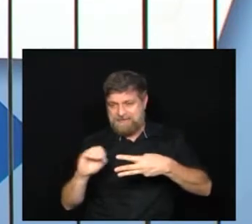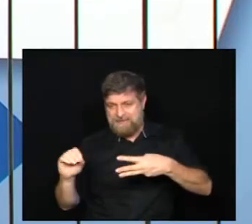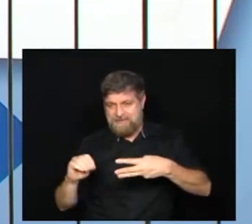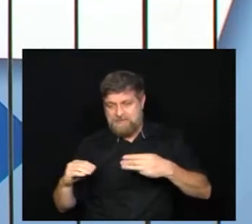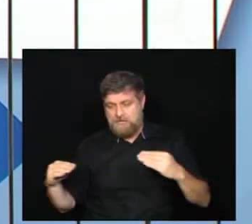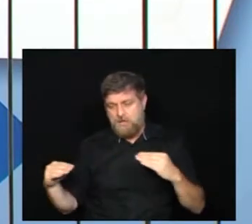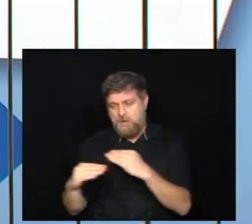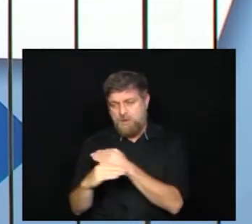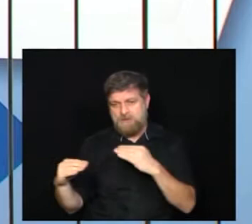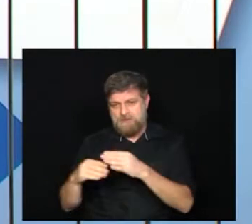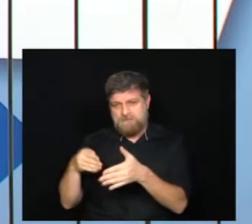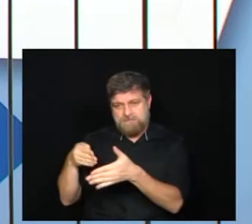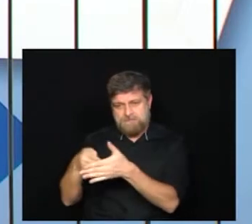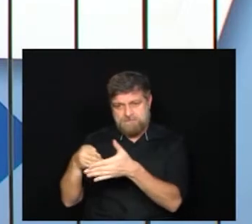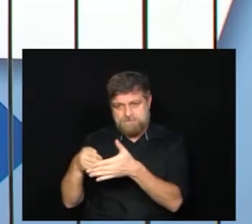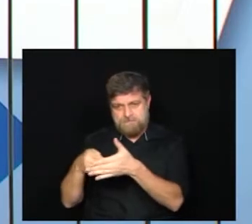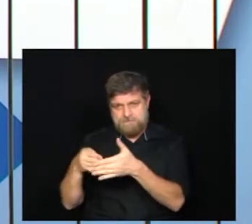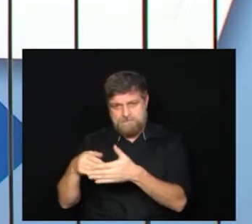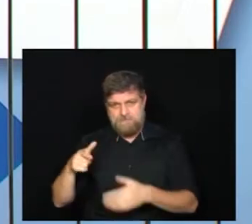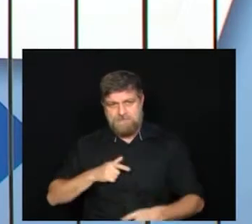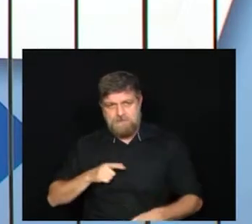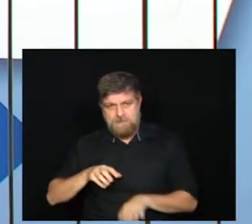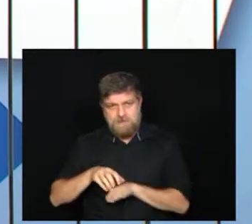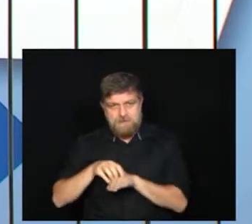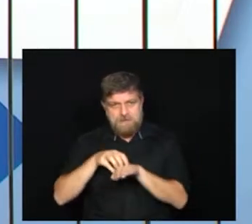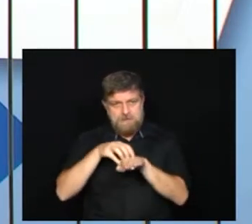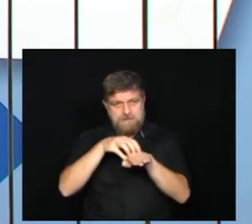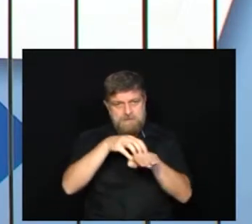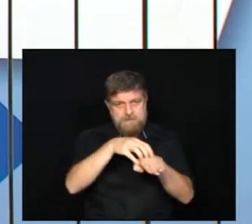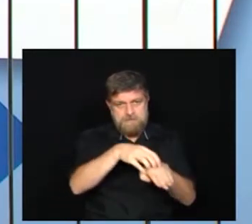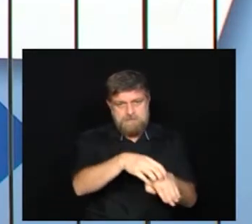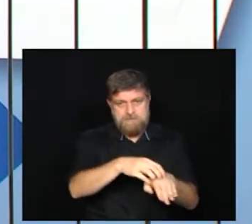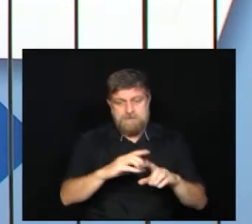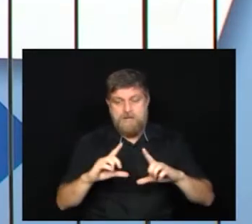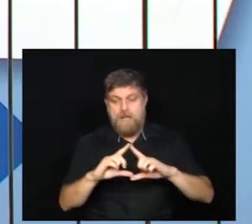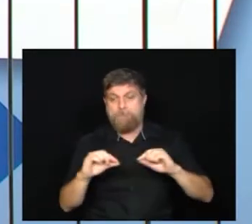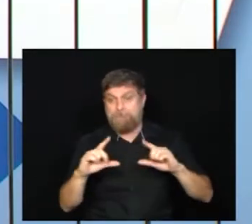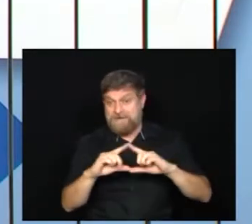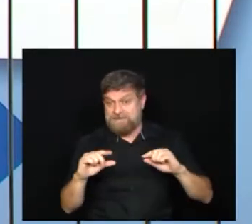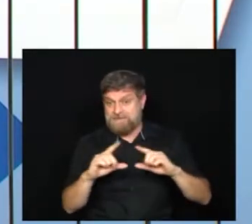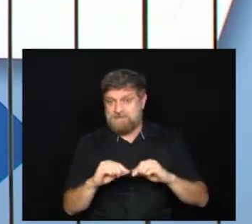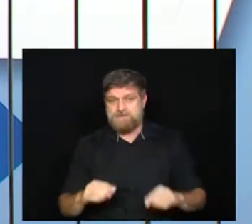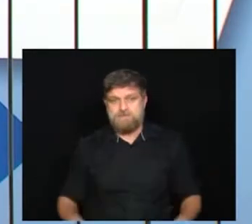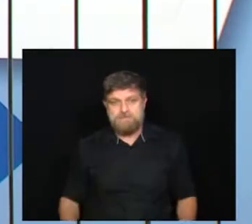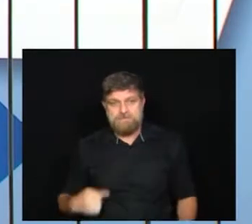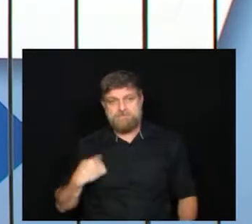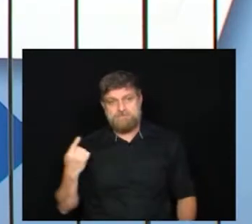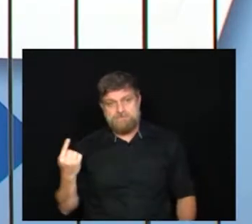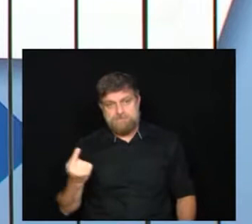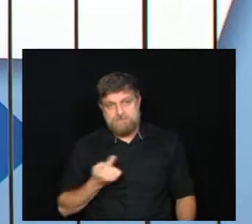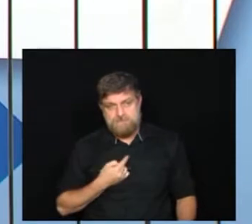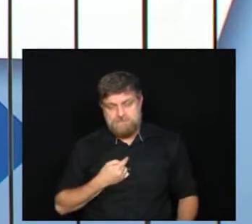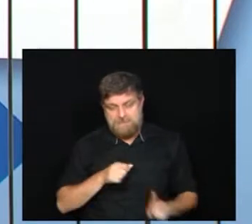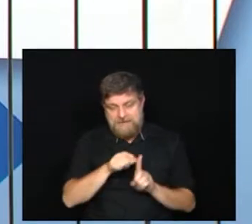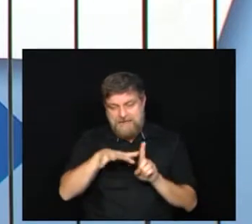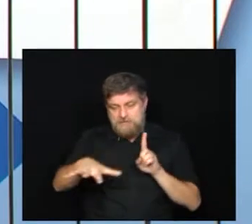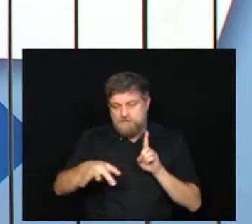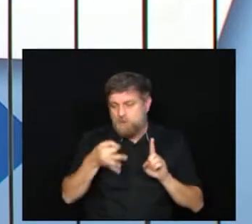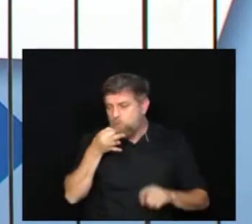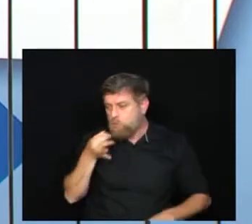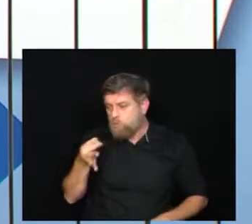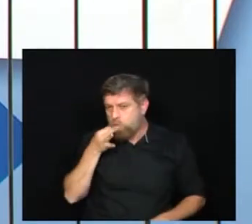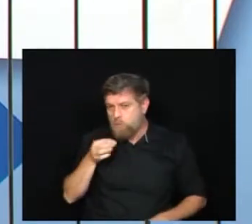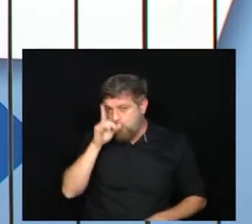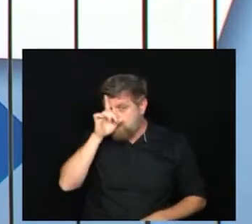trânsito fique bloqueado para essa visita da comitiva de Brasília e agentes de mobilidade urbana estão ali